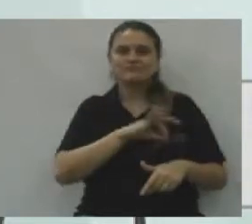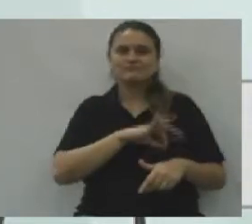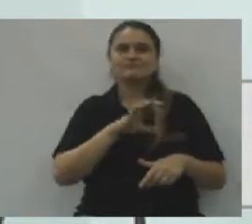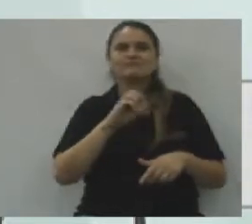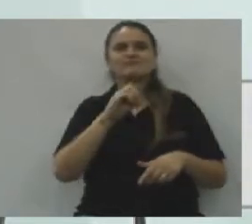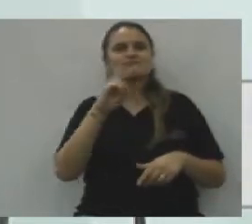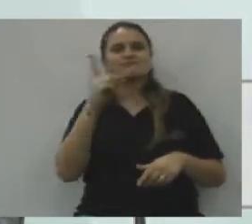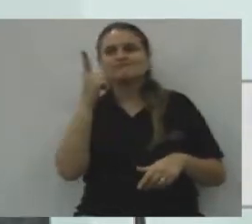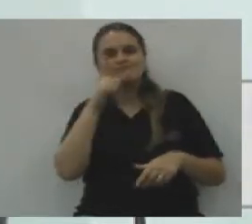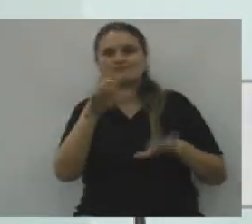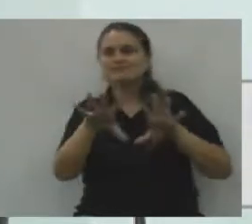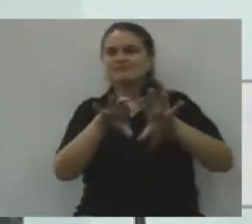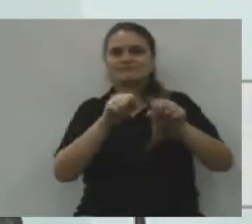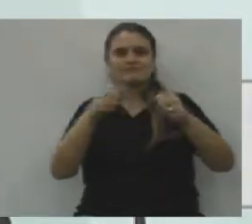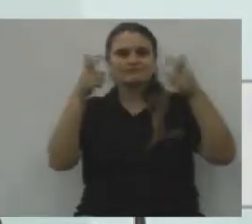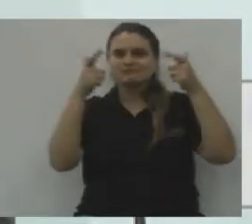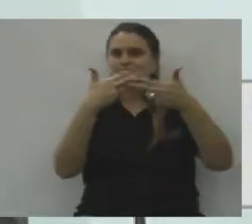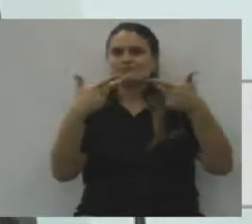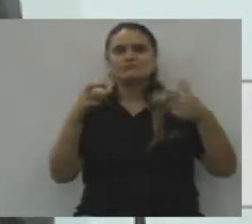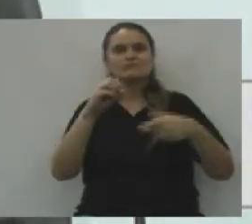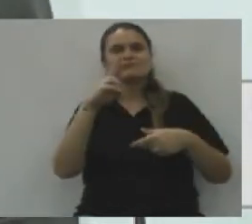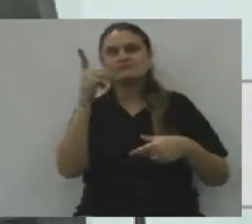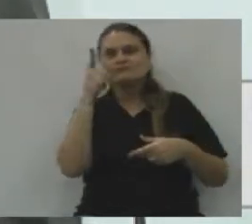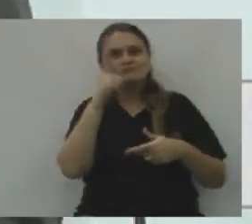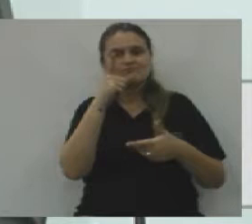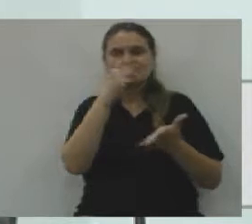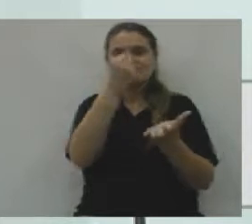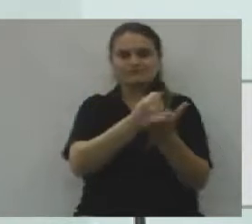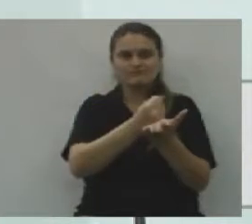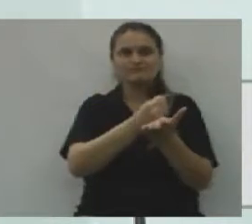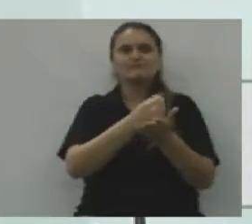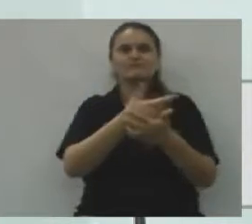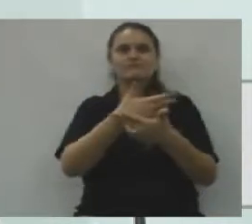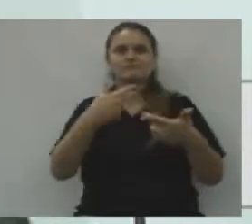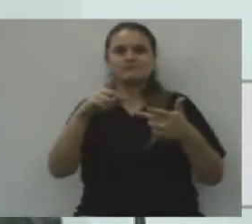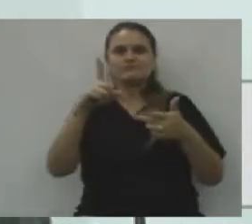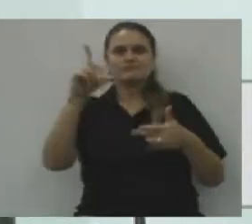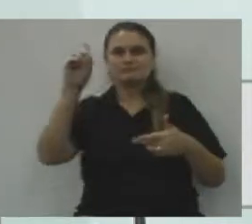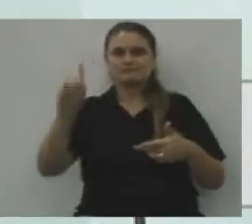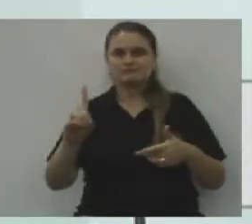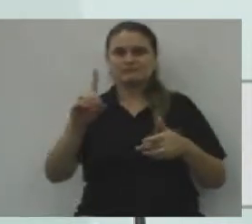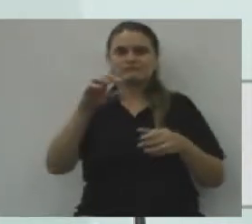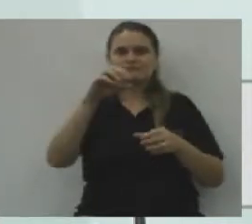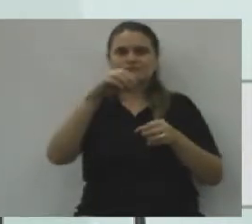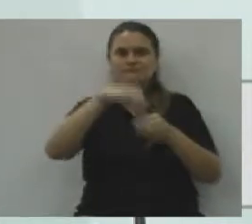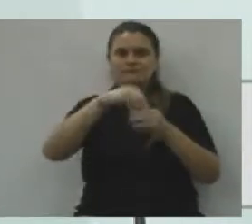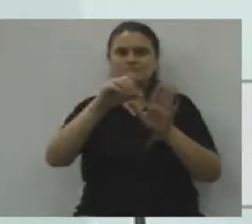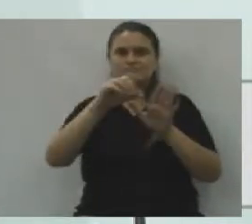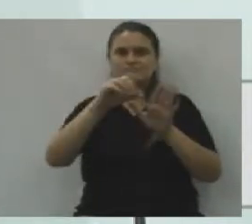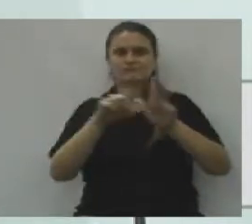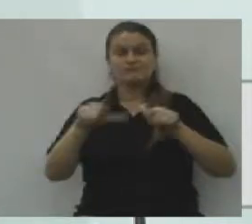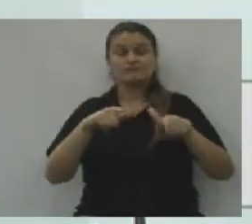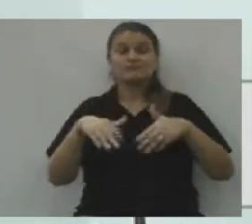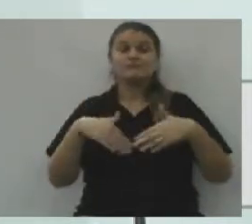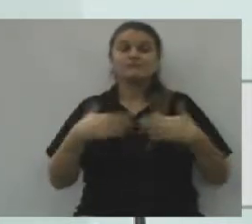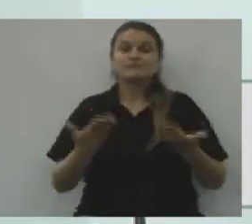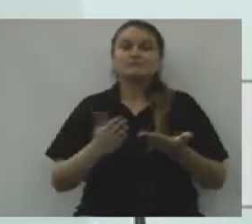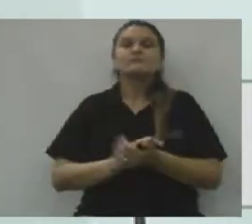qualificado, especialmente com registro, com todos os direitos que se possa obter com uma qualificação escolar maior.